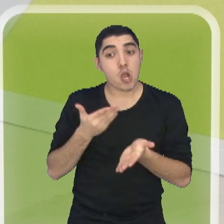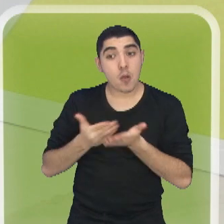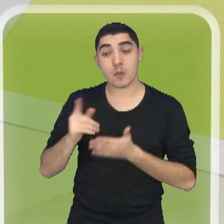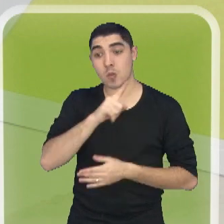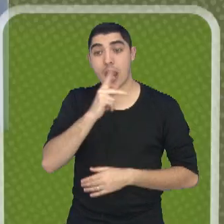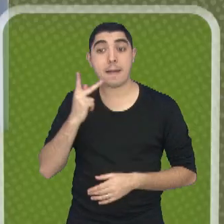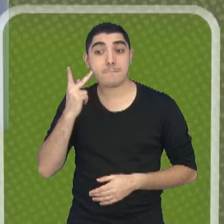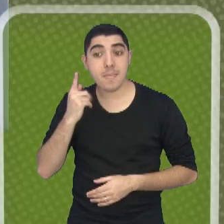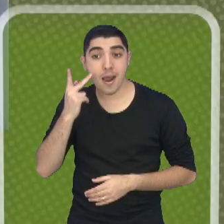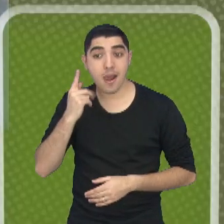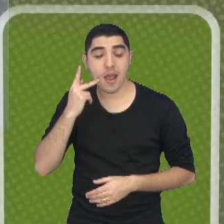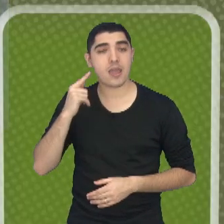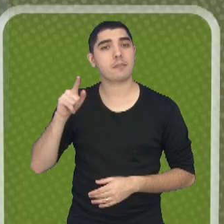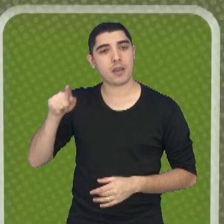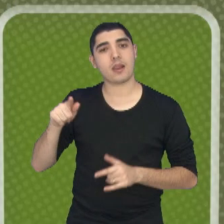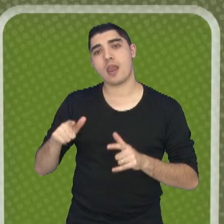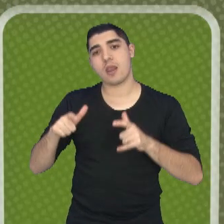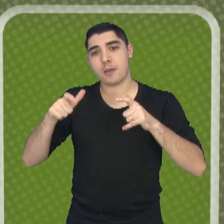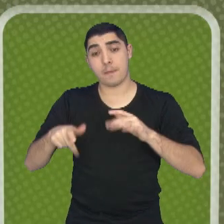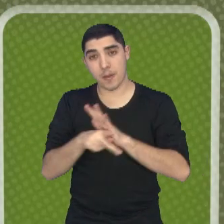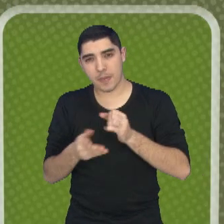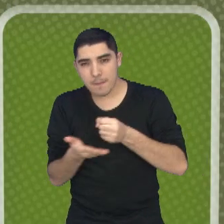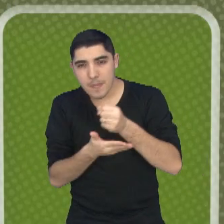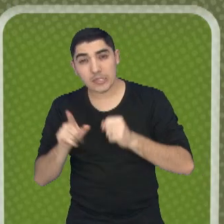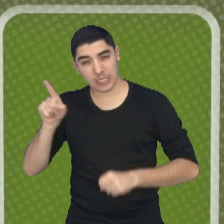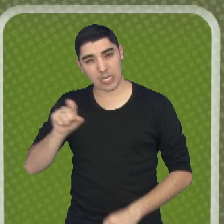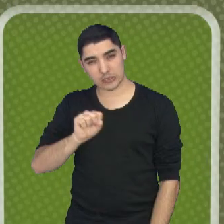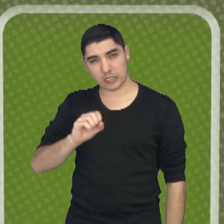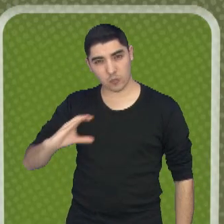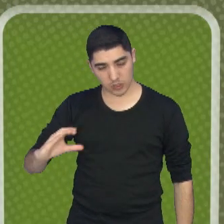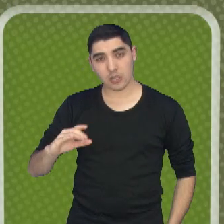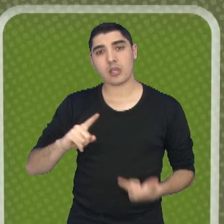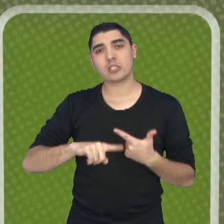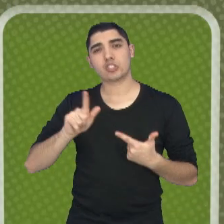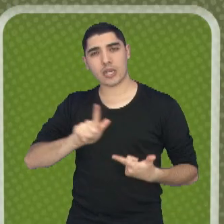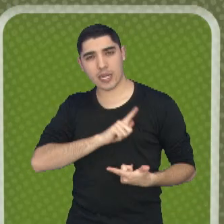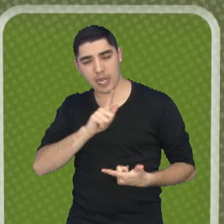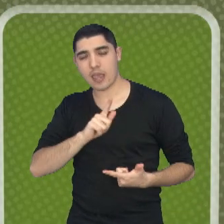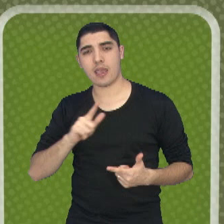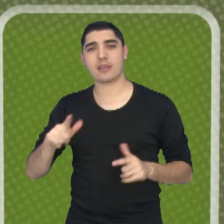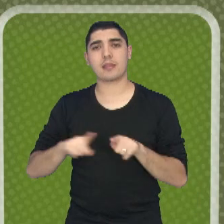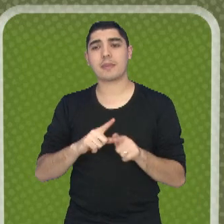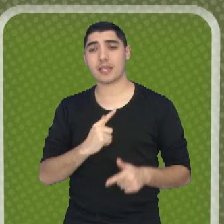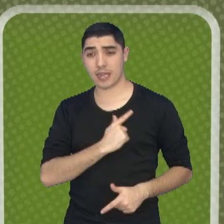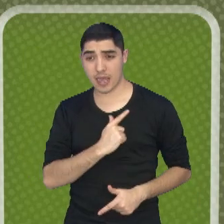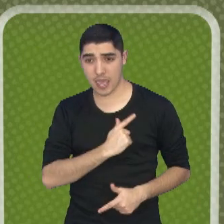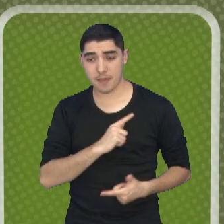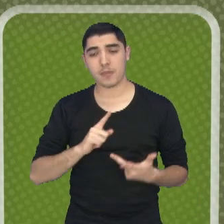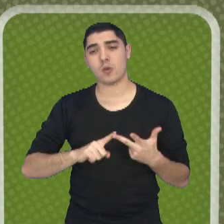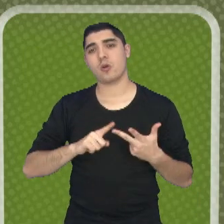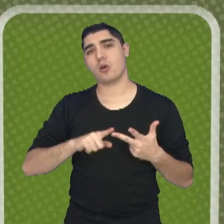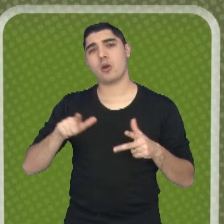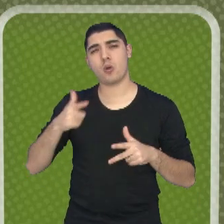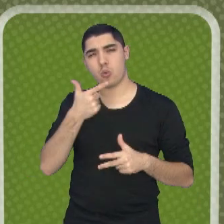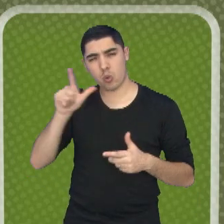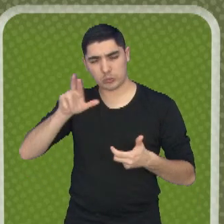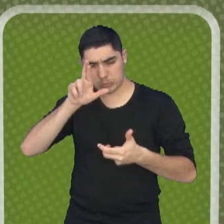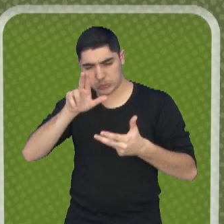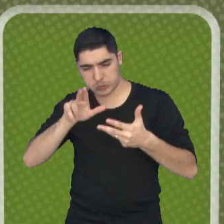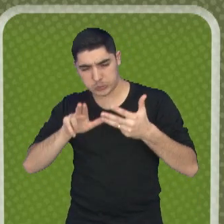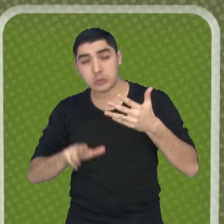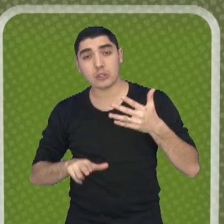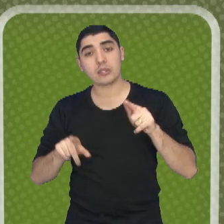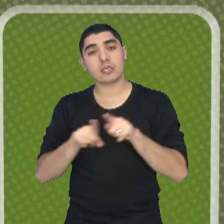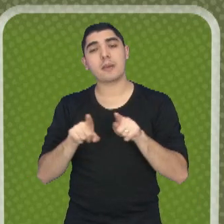Ele começou nas categorias de base do São Caetano, passou por Grêmio Barueri, São Carlos, Taboão da Serra, Atibaia, Botafogo de Ribeirão Preto.